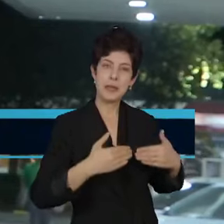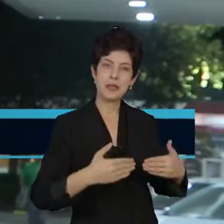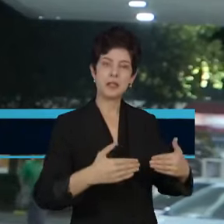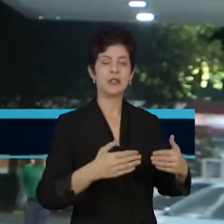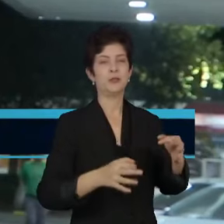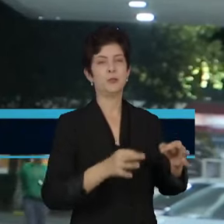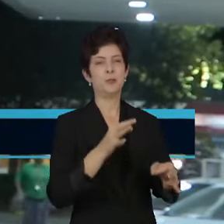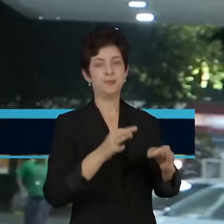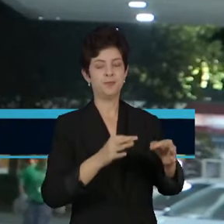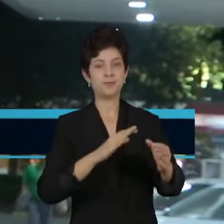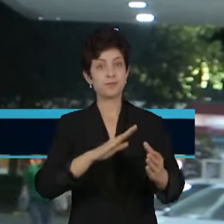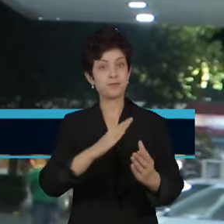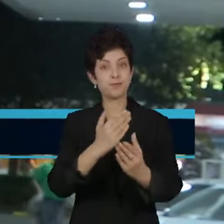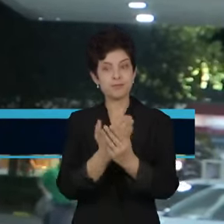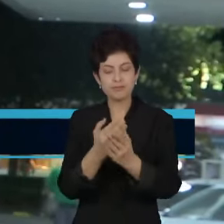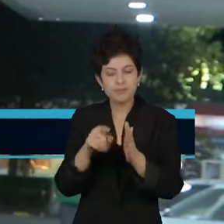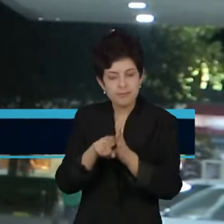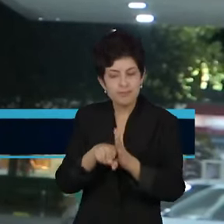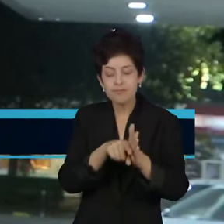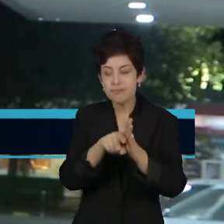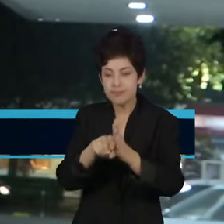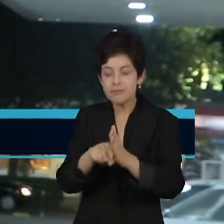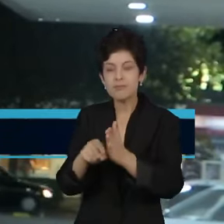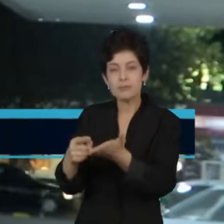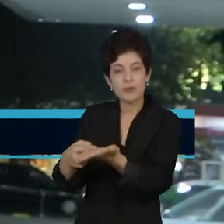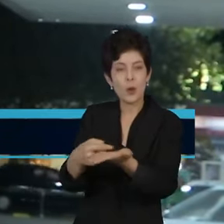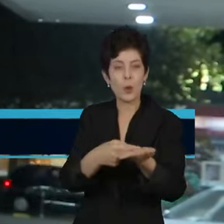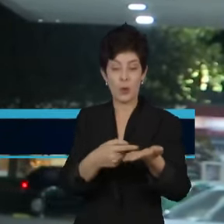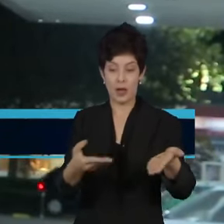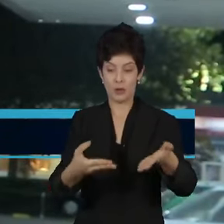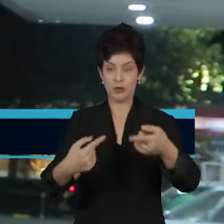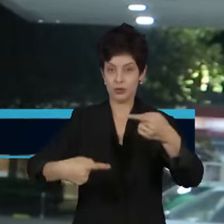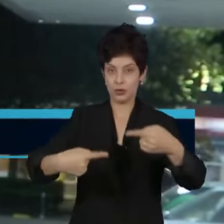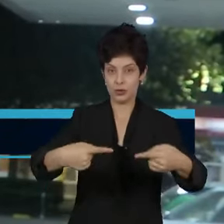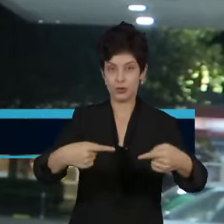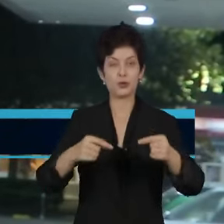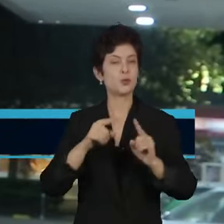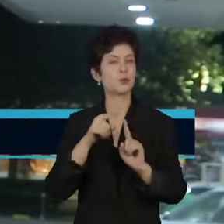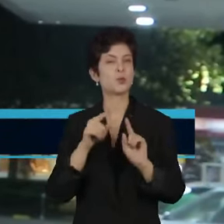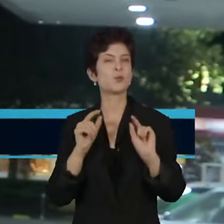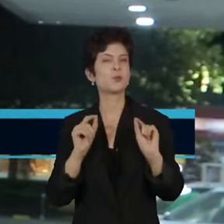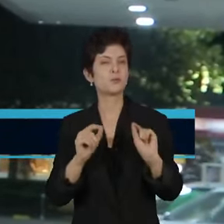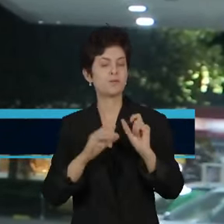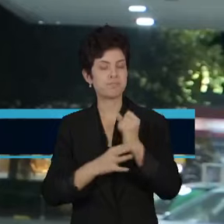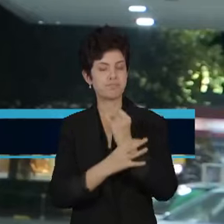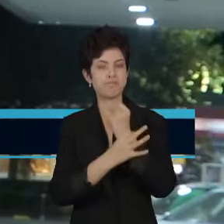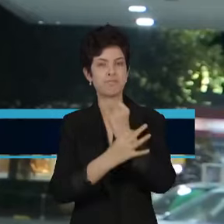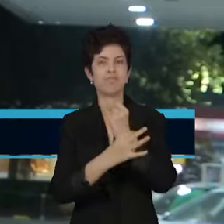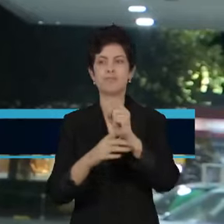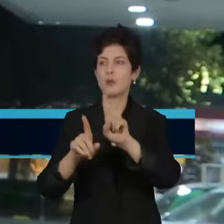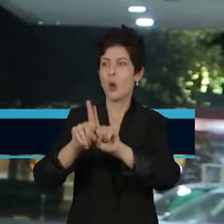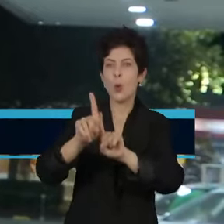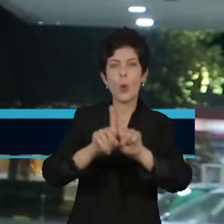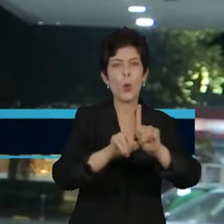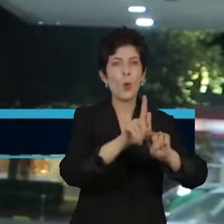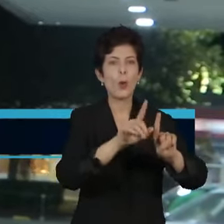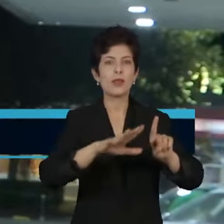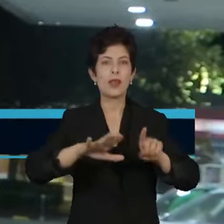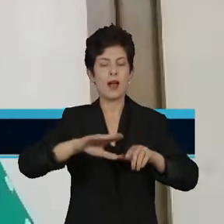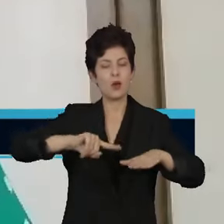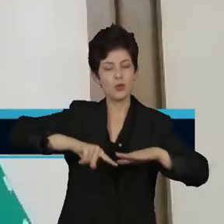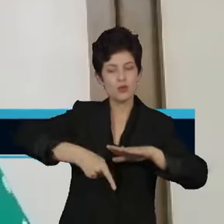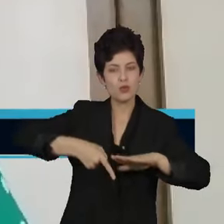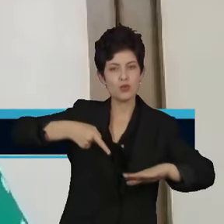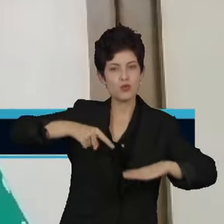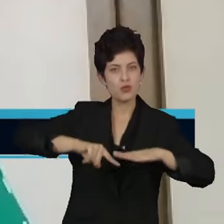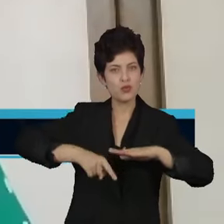um inquérito que resultou justamente no acordo discutido agora e cujo objetivo era garantir a concorrência no setor de óleo e gás.